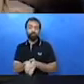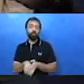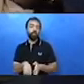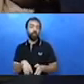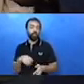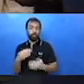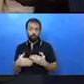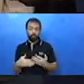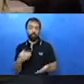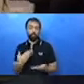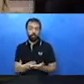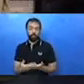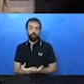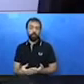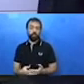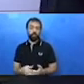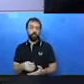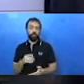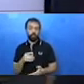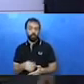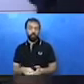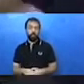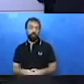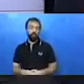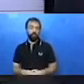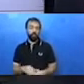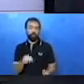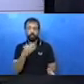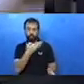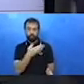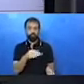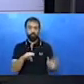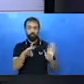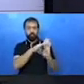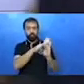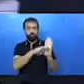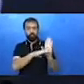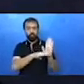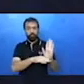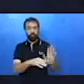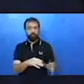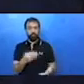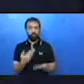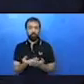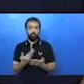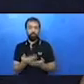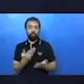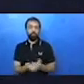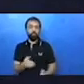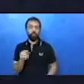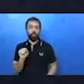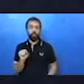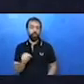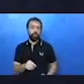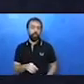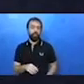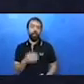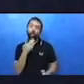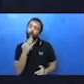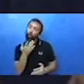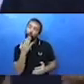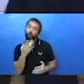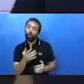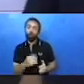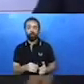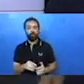próxima aula, a gente vê se você está certo. O que nós estudamos hoje? Aprendemos sobre as cores e as